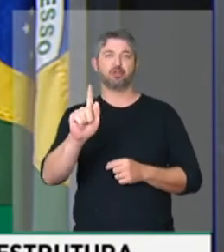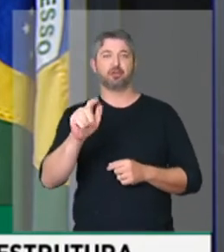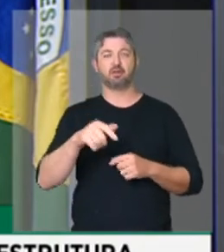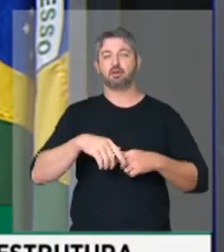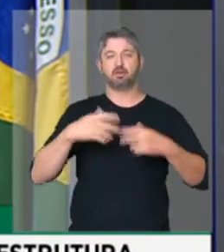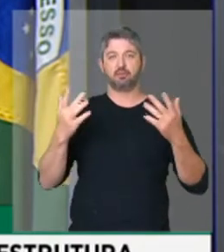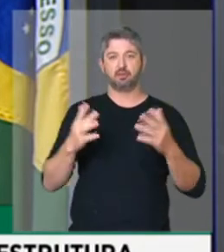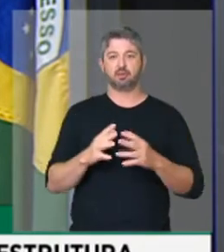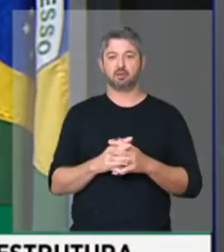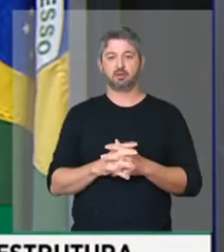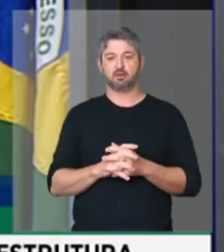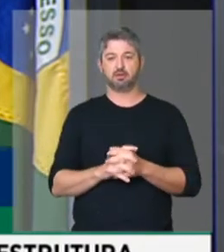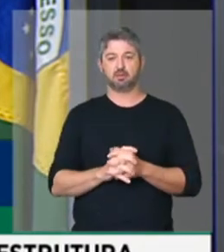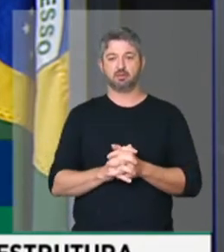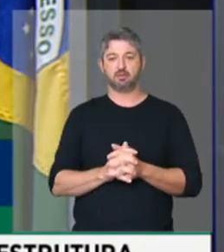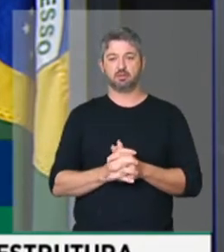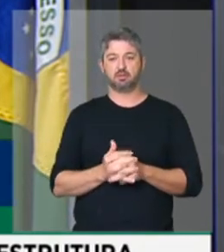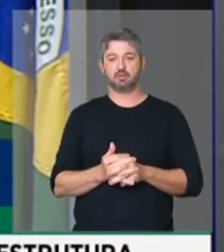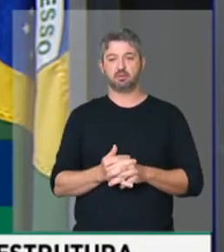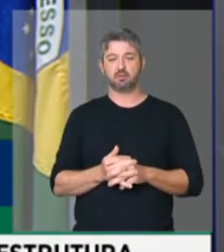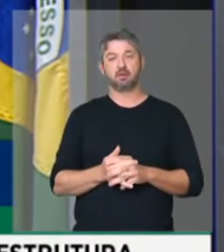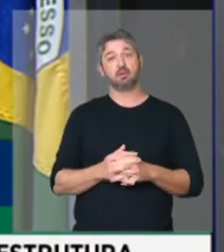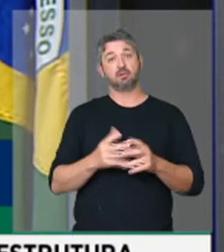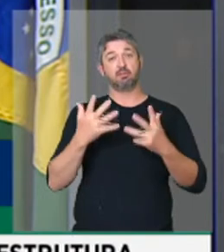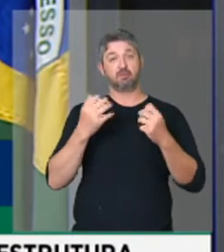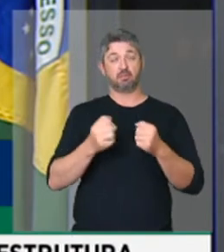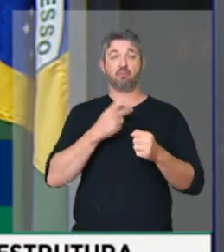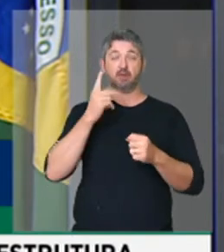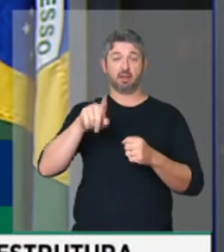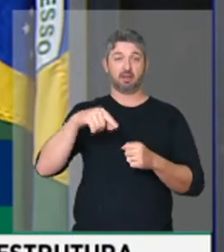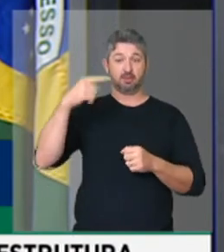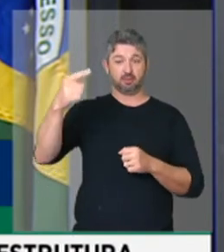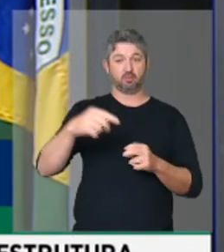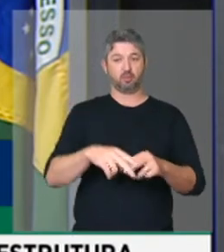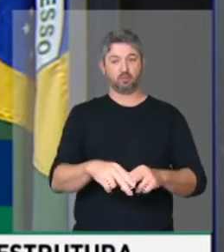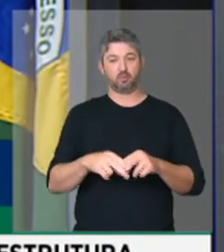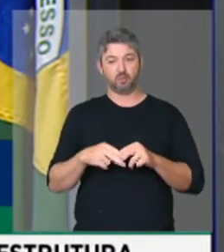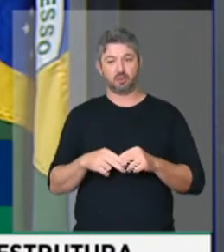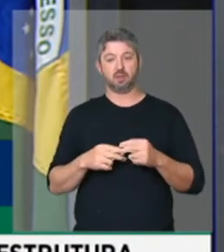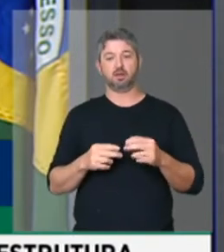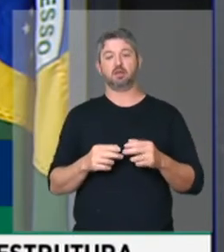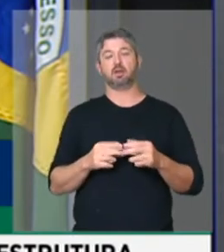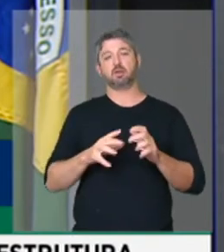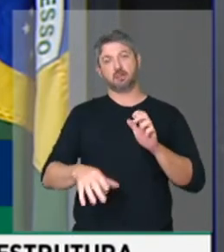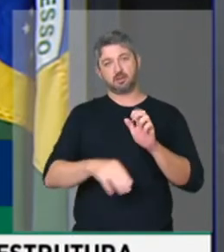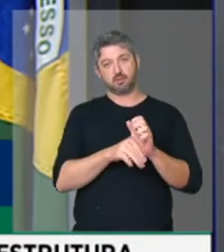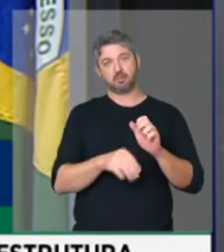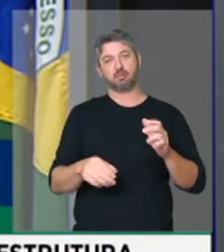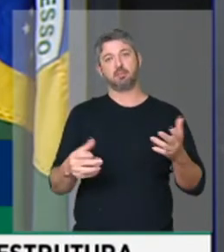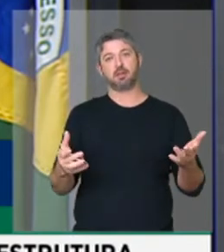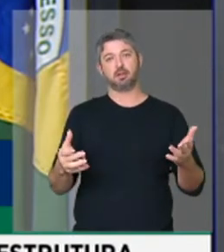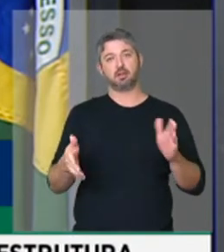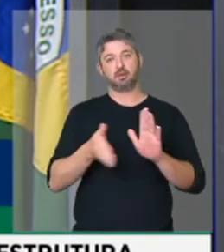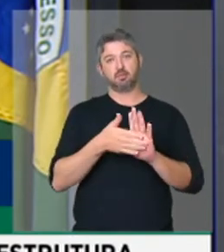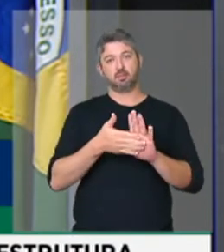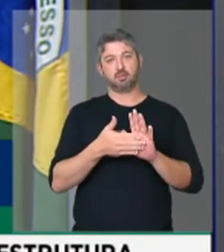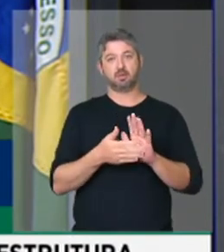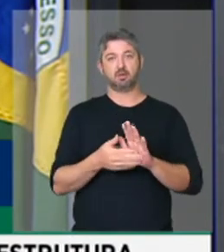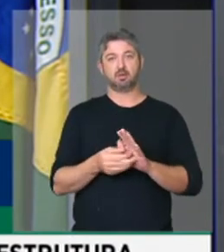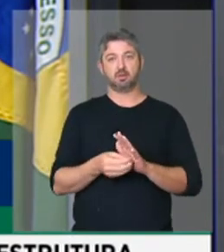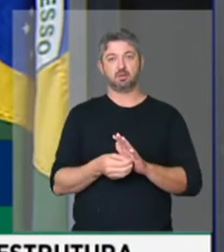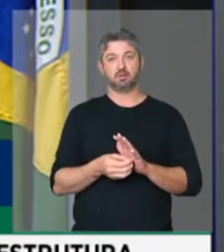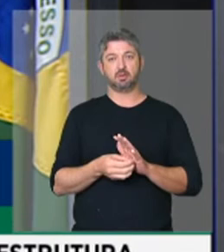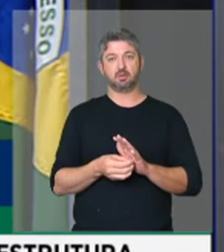nós pudéssemos fazer, falaremos sobre isso mais adiante, em virtude de termos, inclusive, emendas à proposta. Além